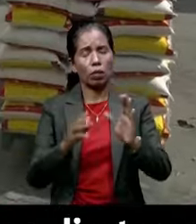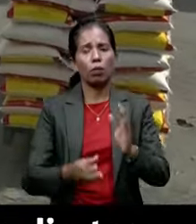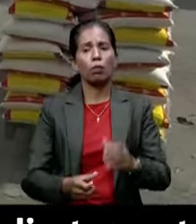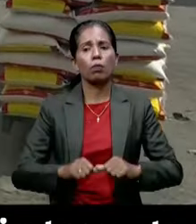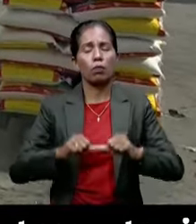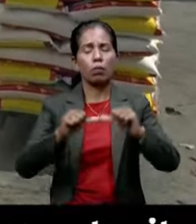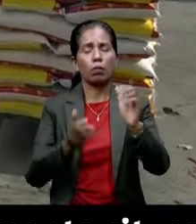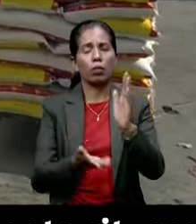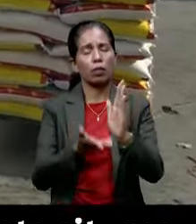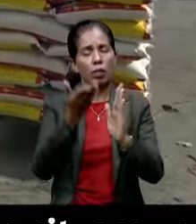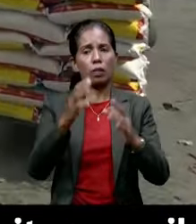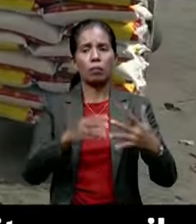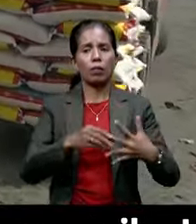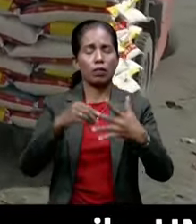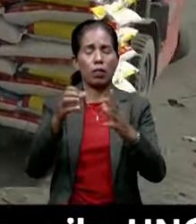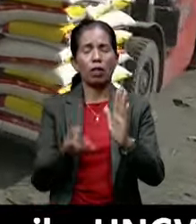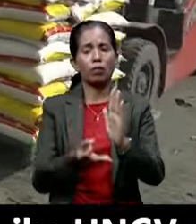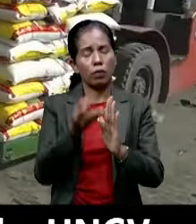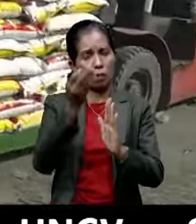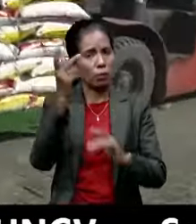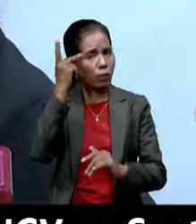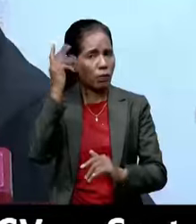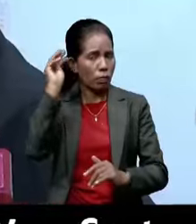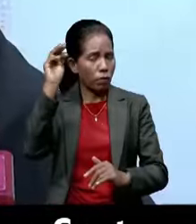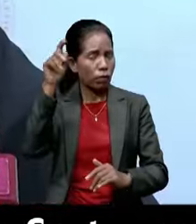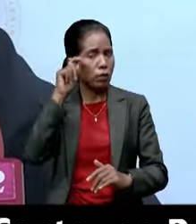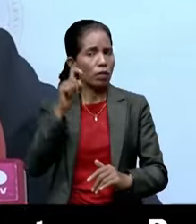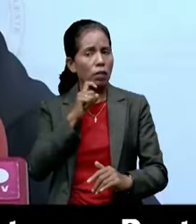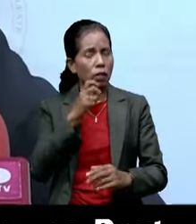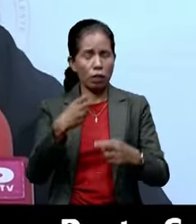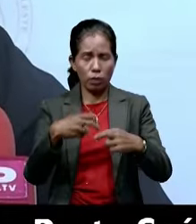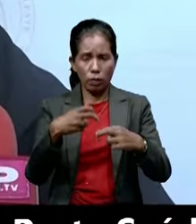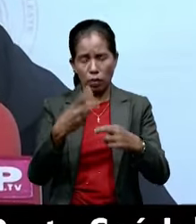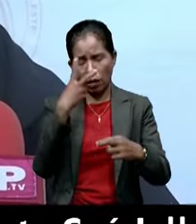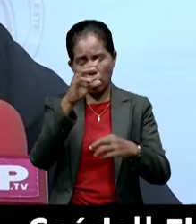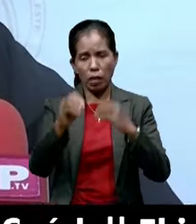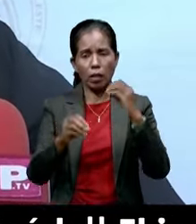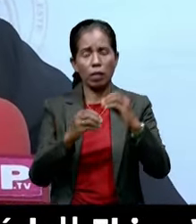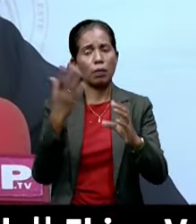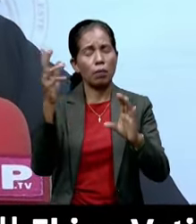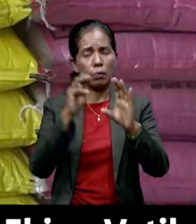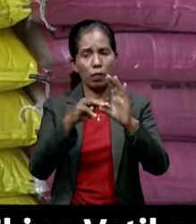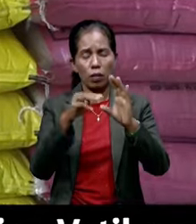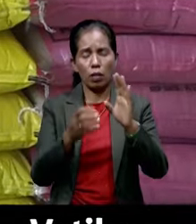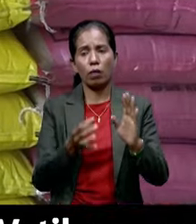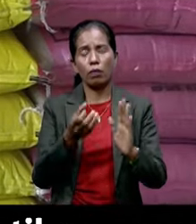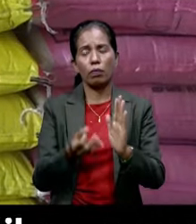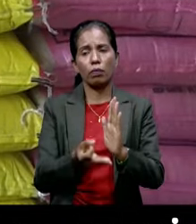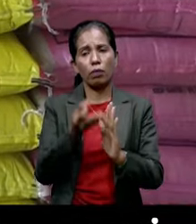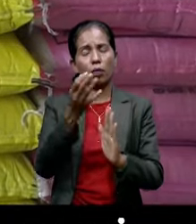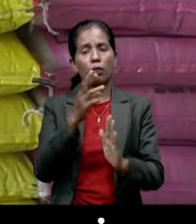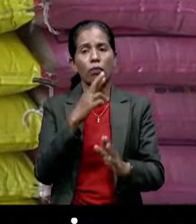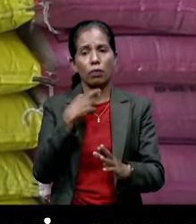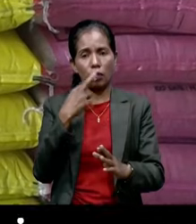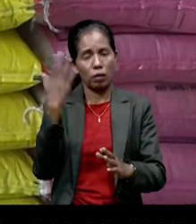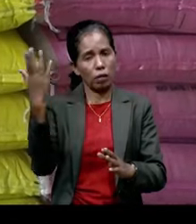Tamba ne primeiro ministro Kairala Sanana Guzmão reconhece difícil controlar folin sa sang i mercado rai larang liu-liu folin fos i mercado.